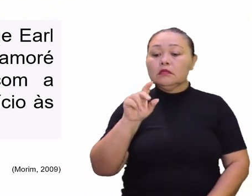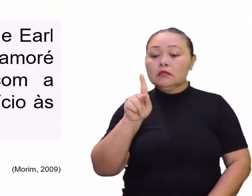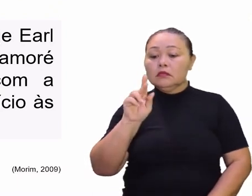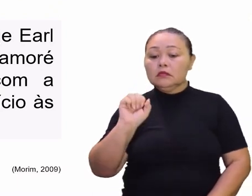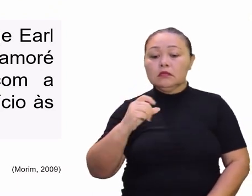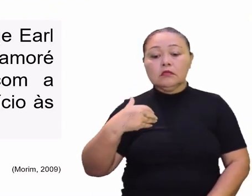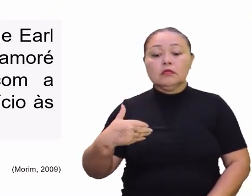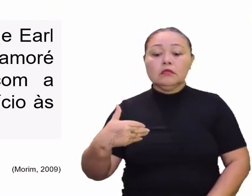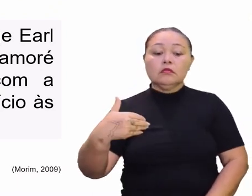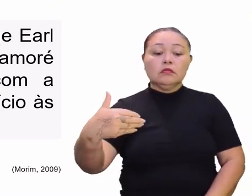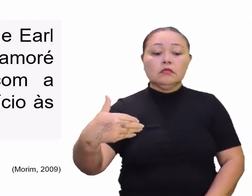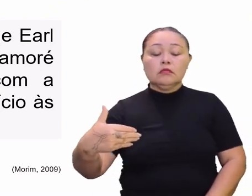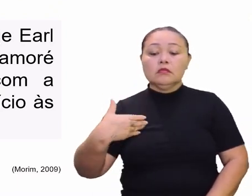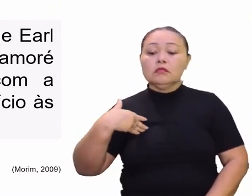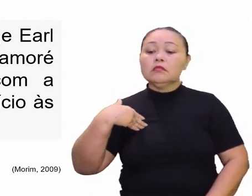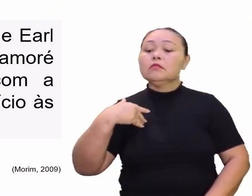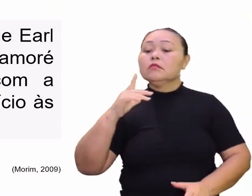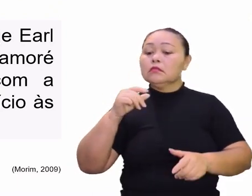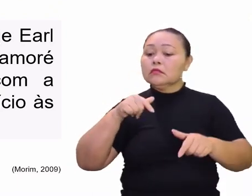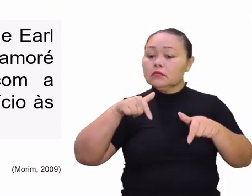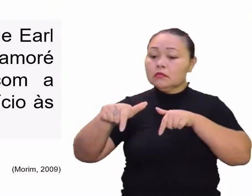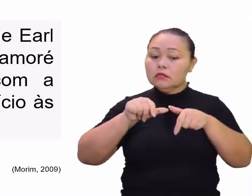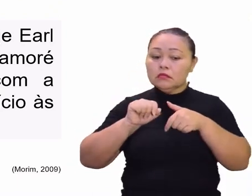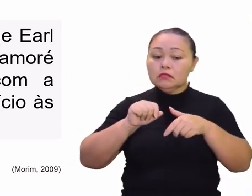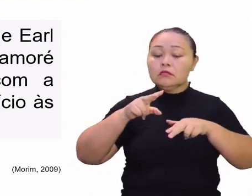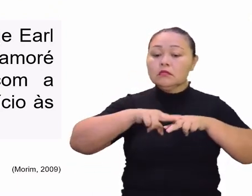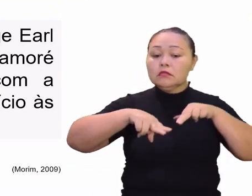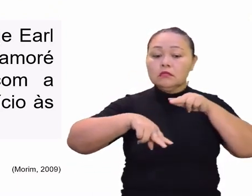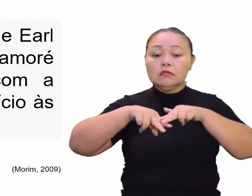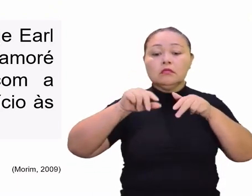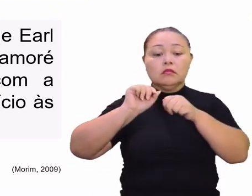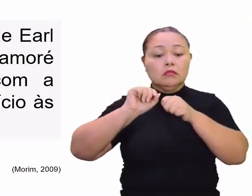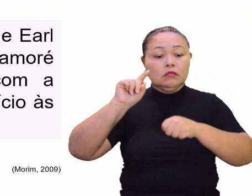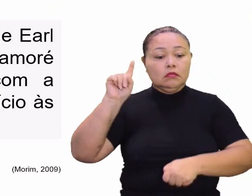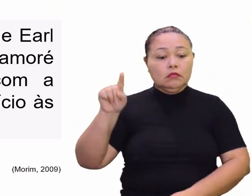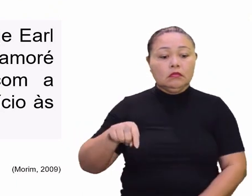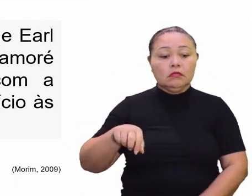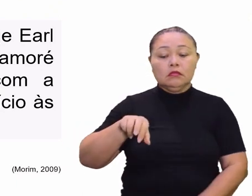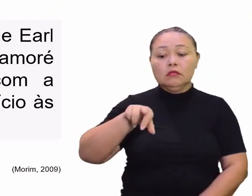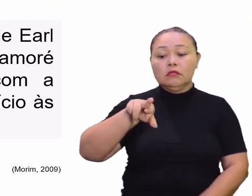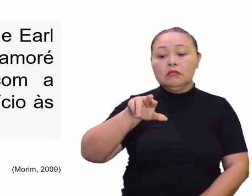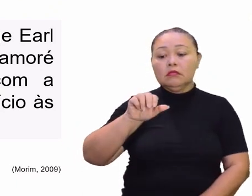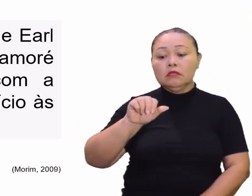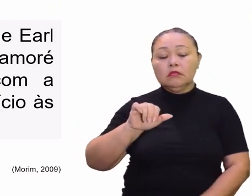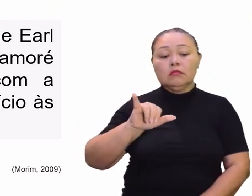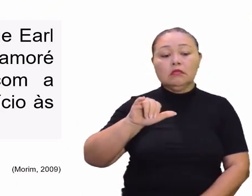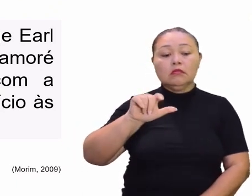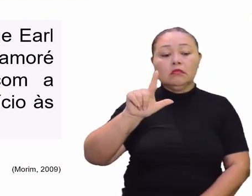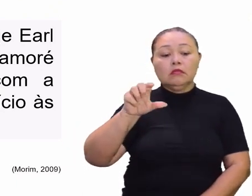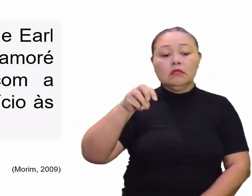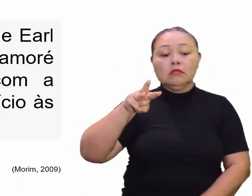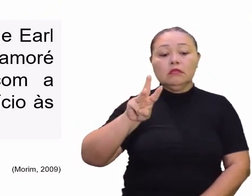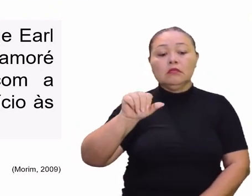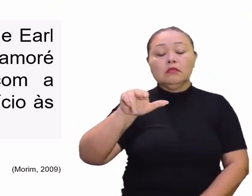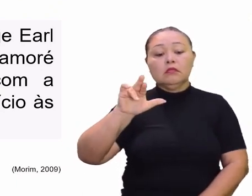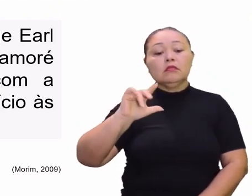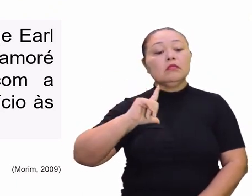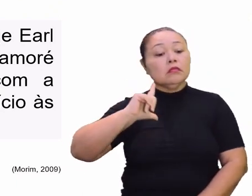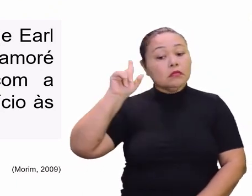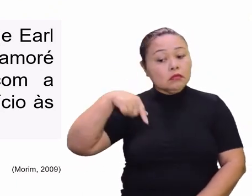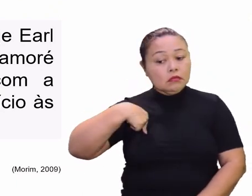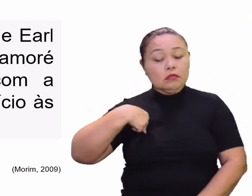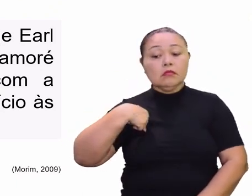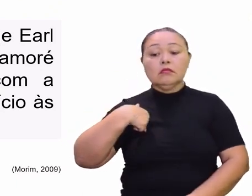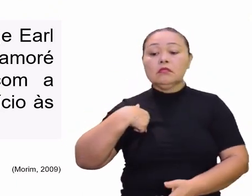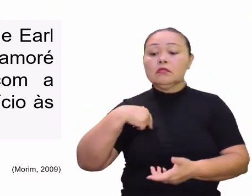Works para dar início às obras da ferrovia. E a Highway Company é a chamada aí, ó, companhia